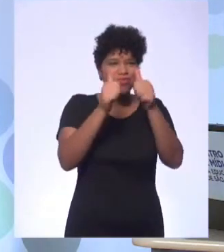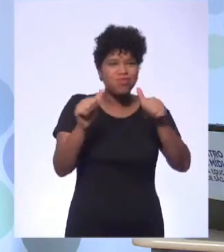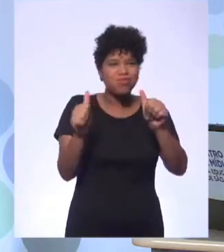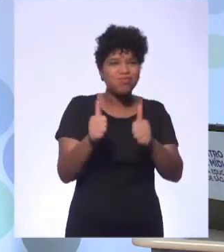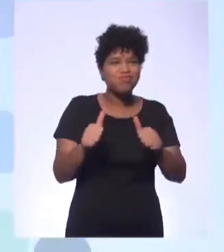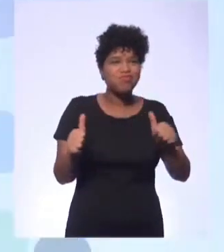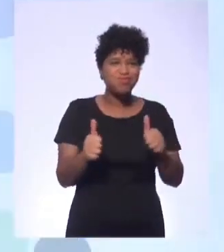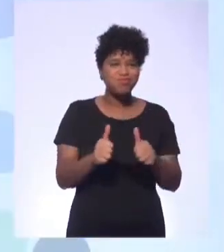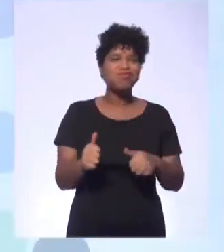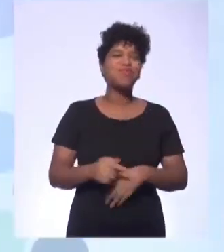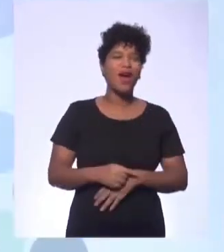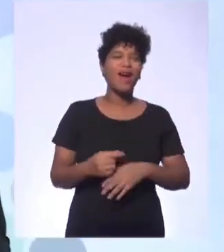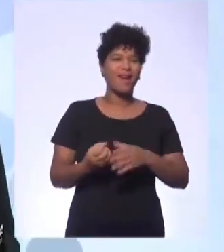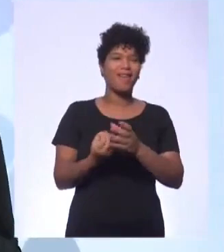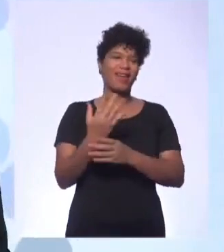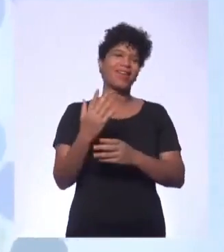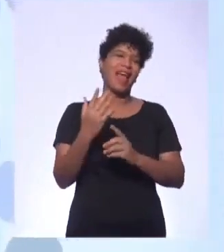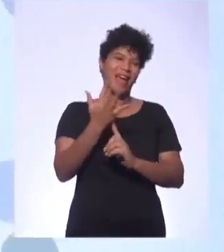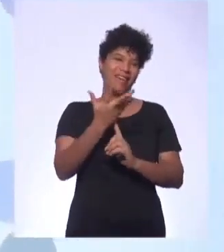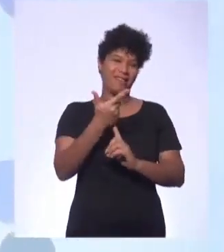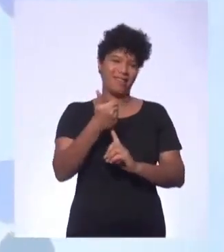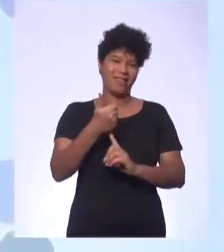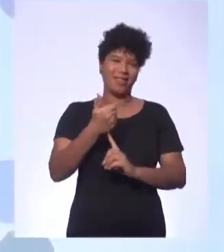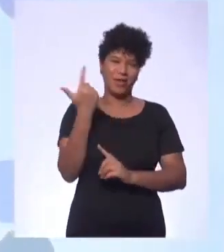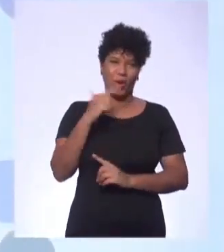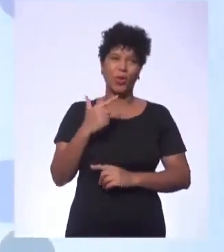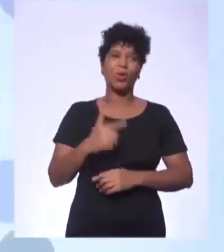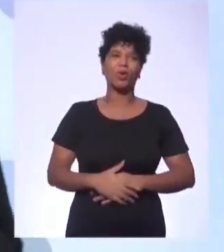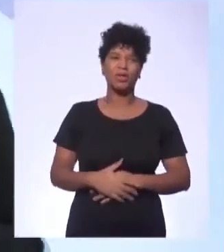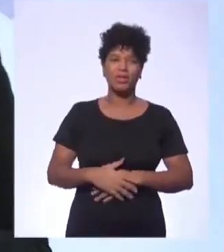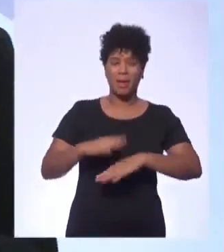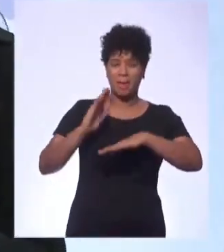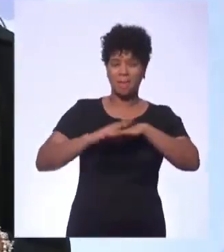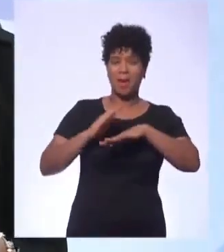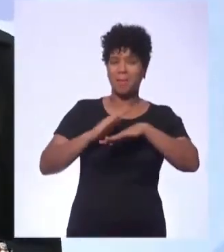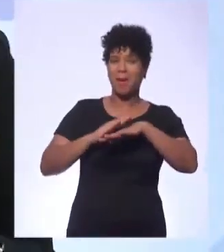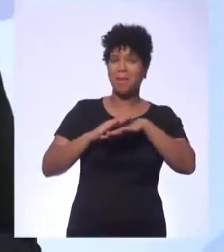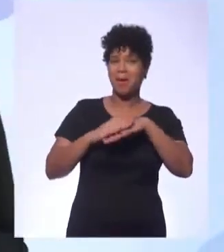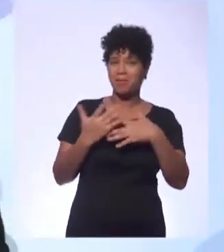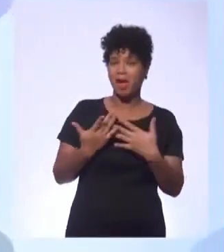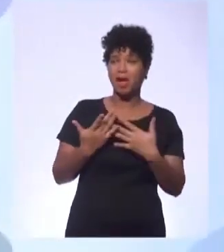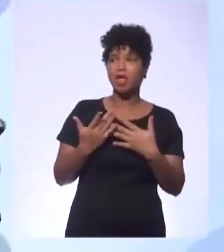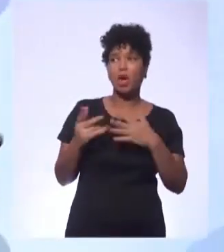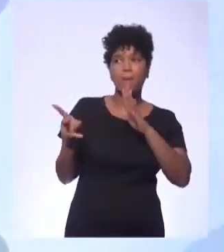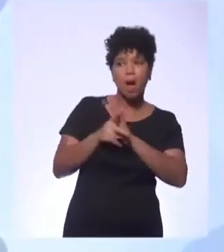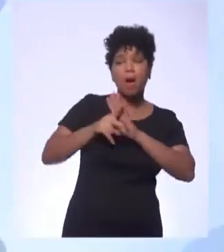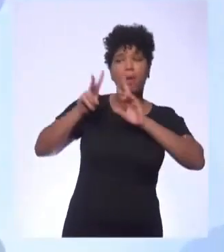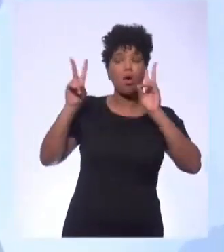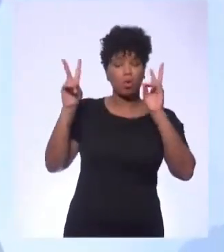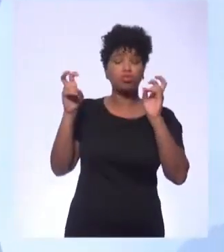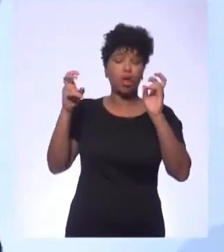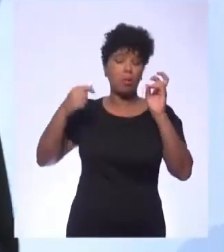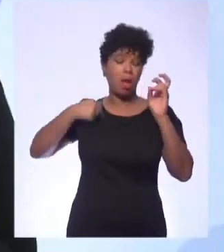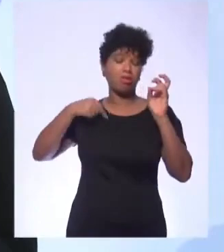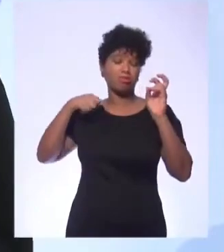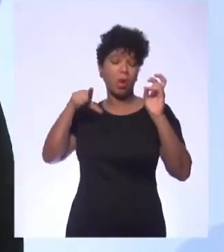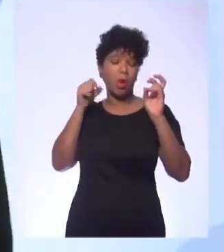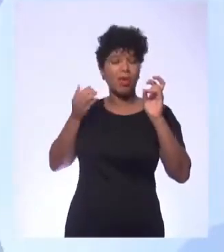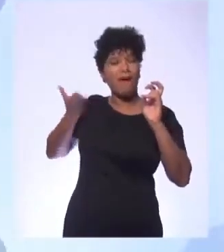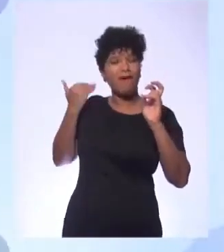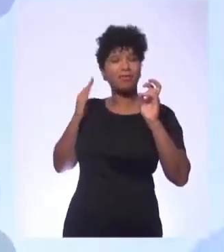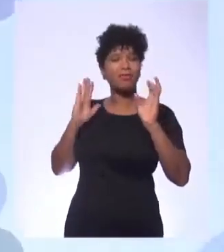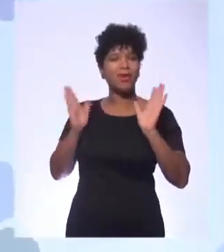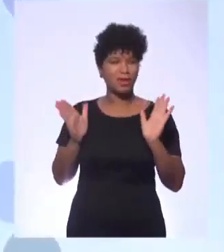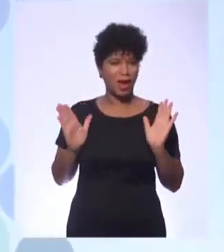minha criatividade demandar, para que eu possa, então, criar uma obra que fale aí, né, sobre o tema que eu quero tratar, tá